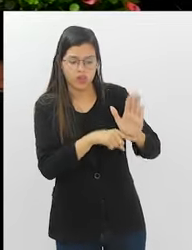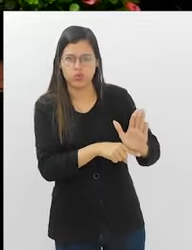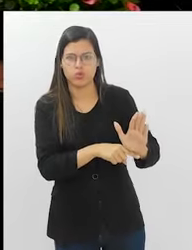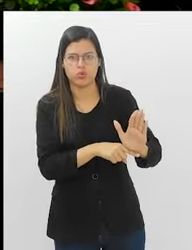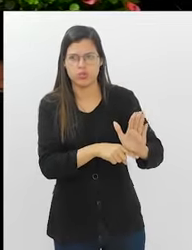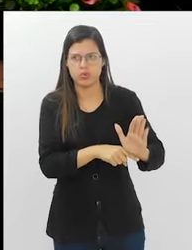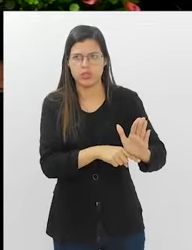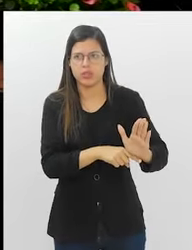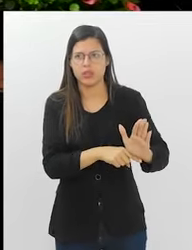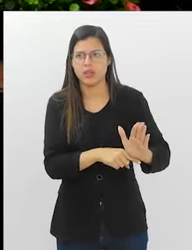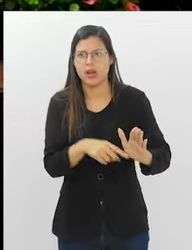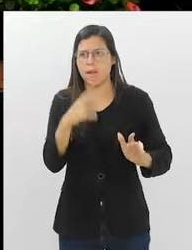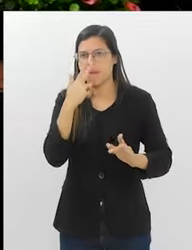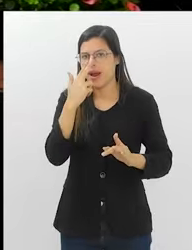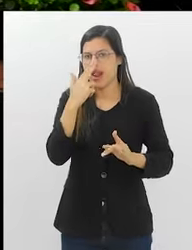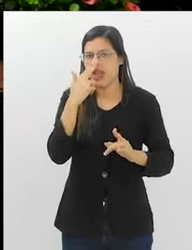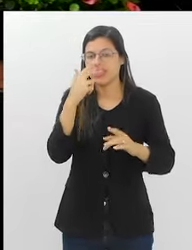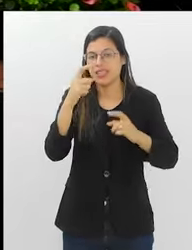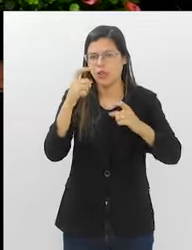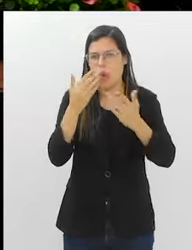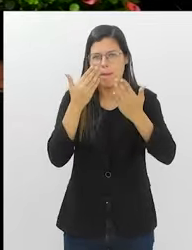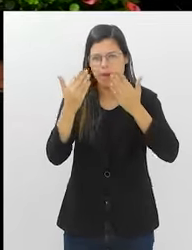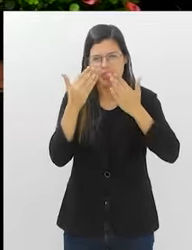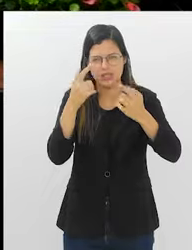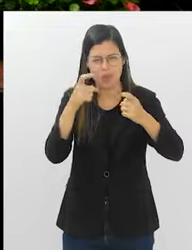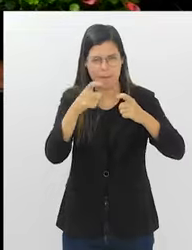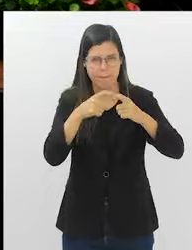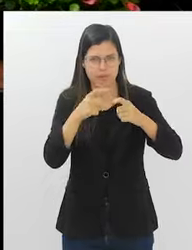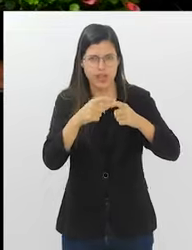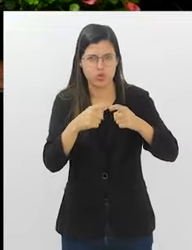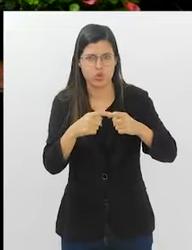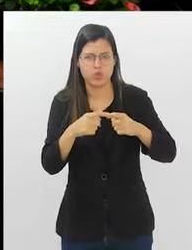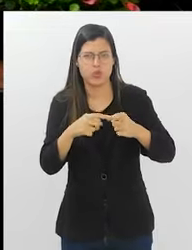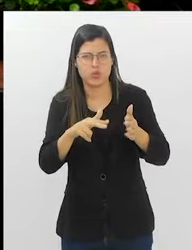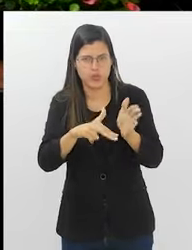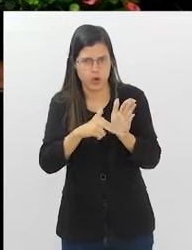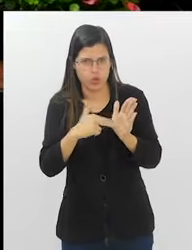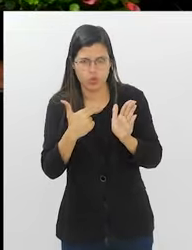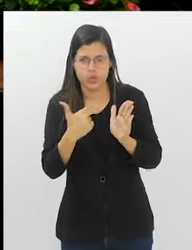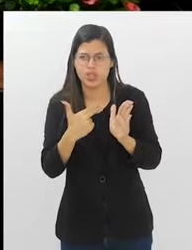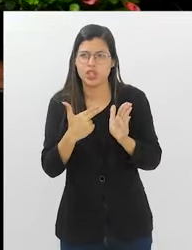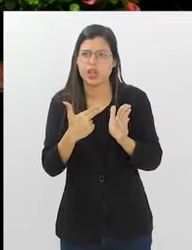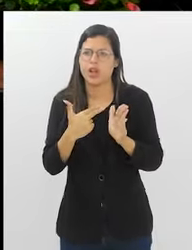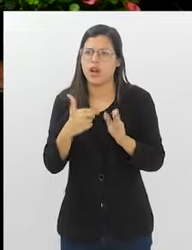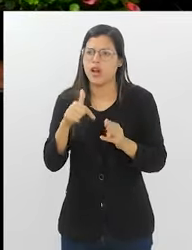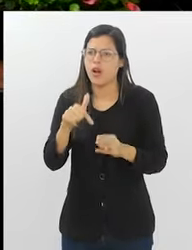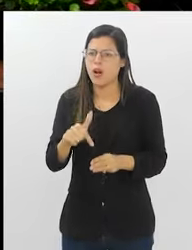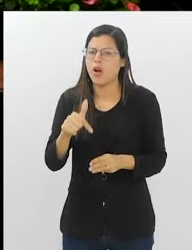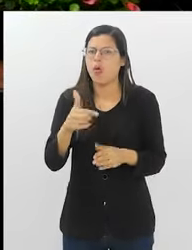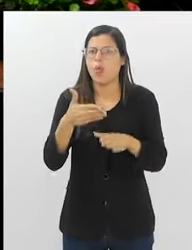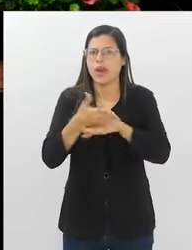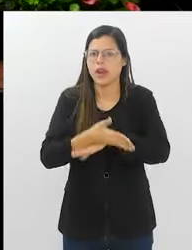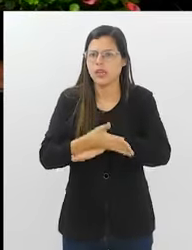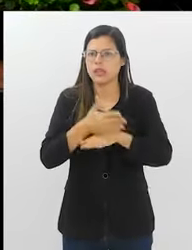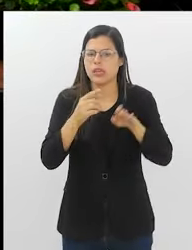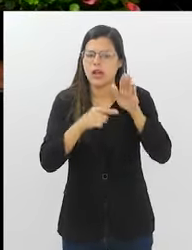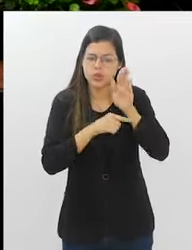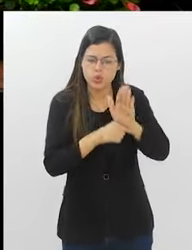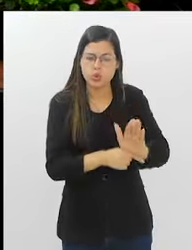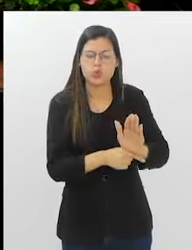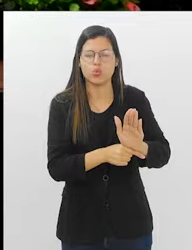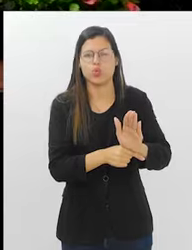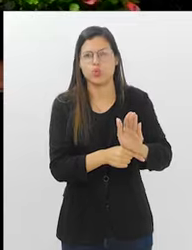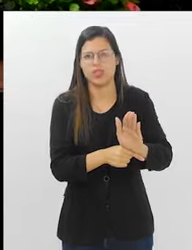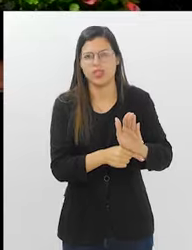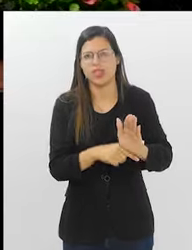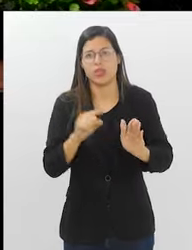Certo. É como o médico cirurgião entra, corta, tira o que tem, fecha, fica tudo cicatrizado, sem bactérias, sem vírus. Então,